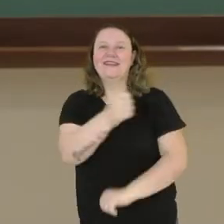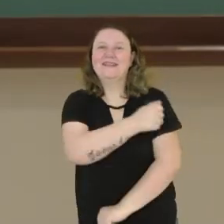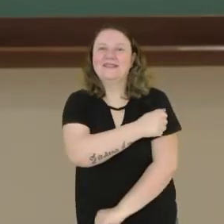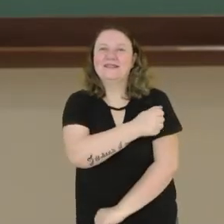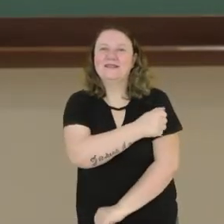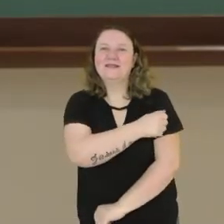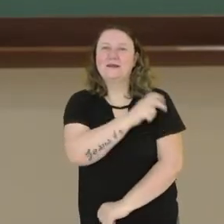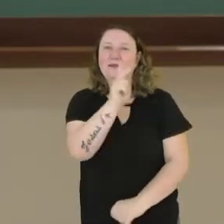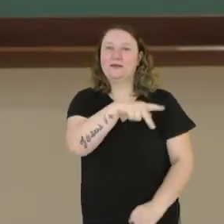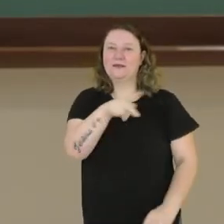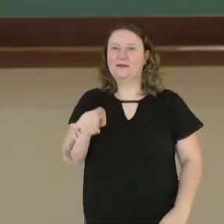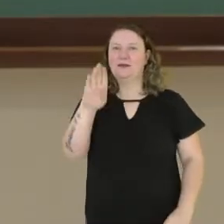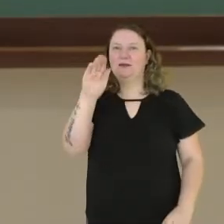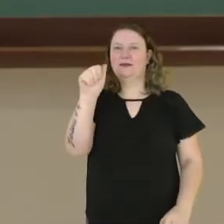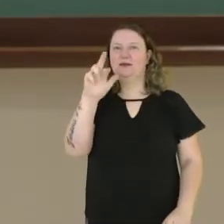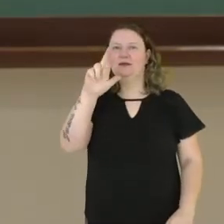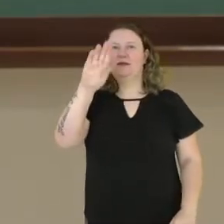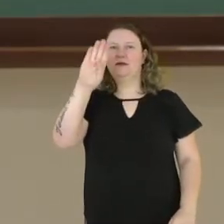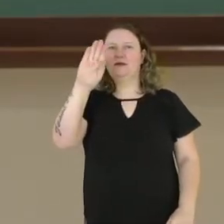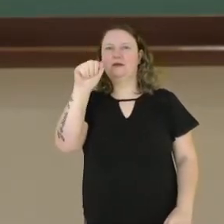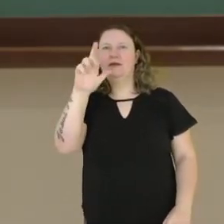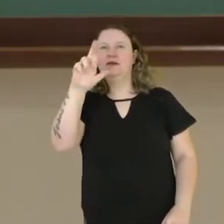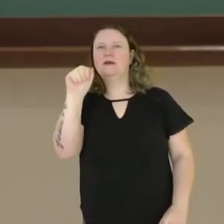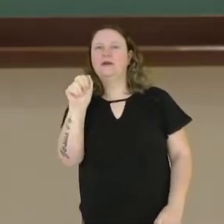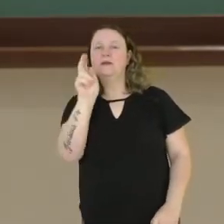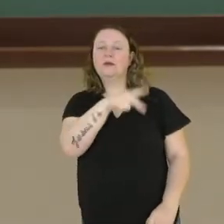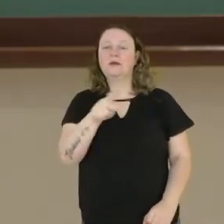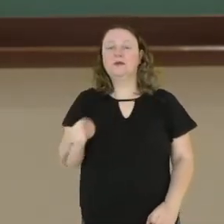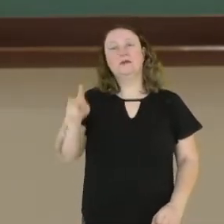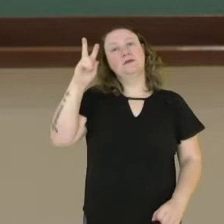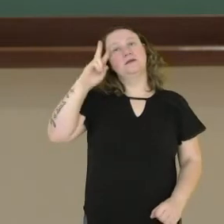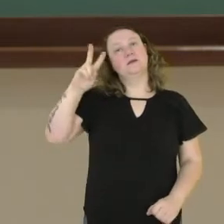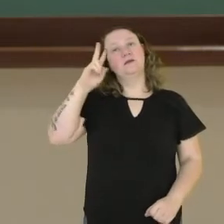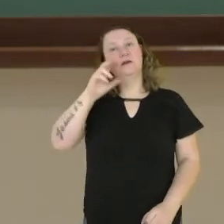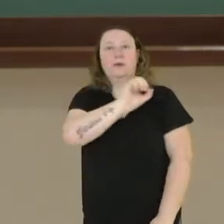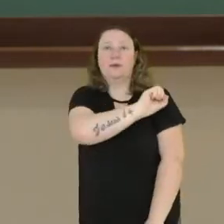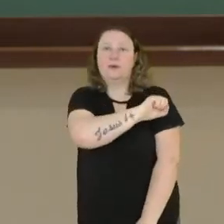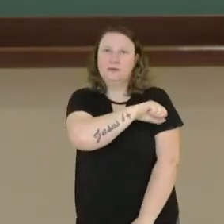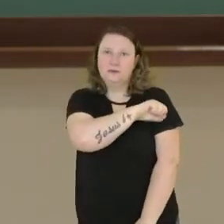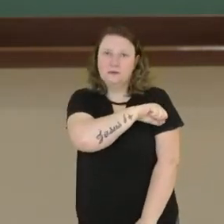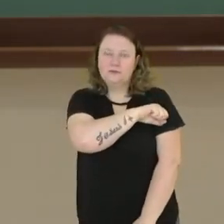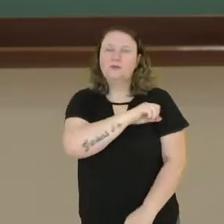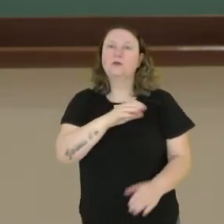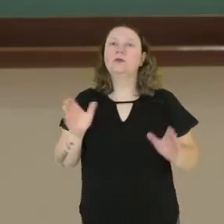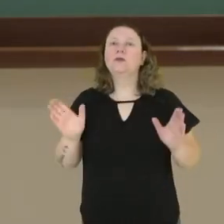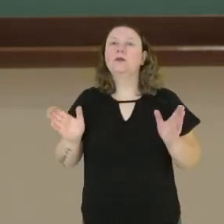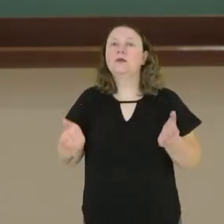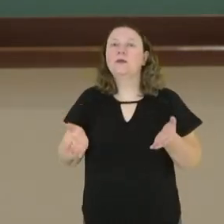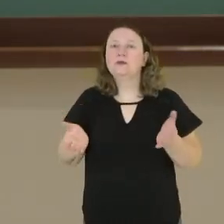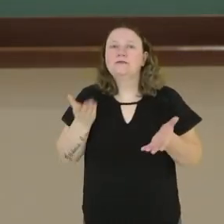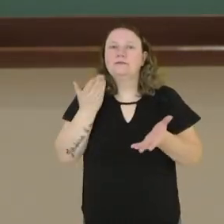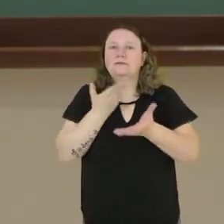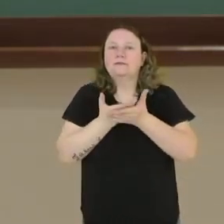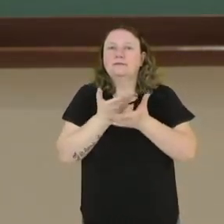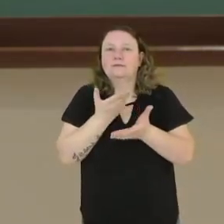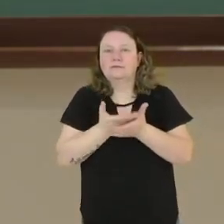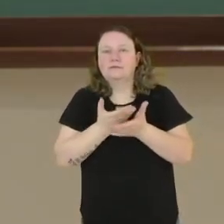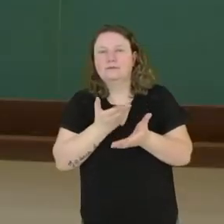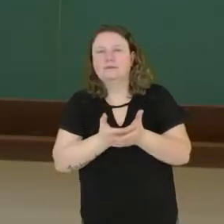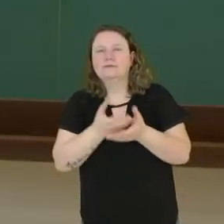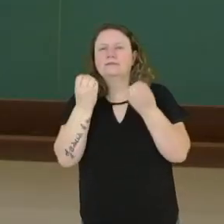pessoal! Eu sou a professora Bárbara Furquinha, professora de vocês de História do 8º ano, e nessa aula a gente